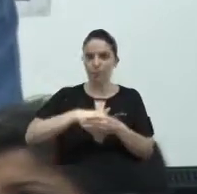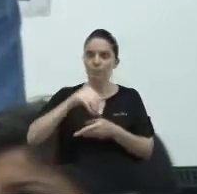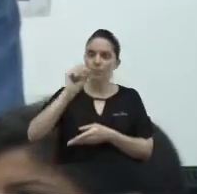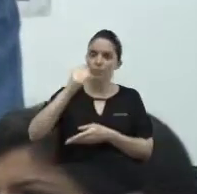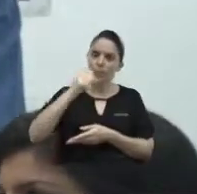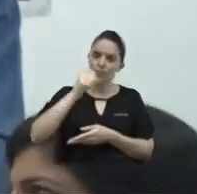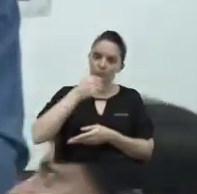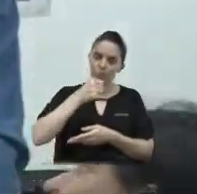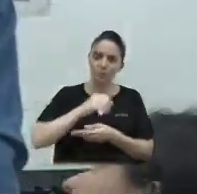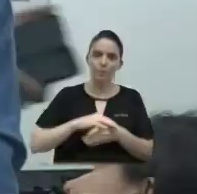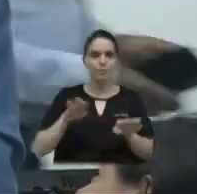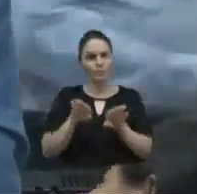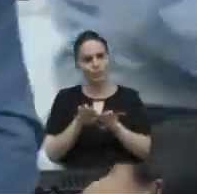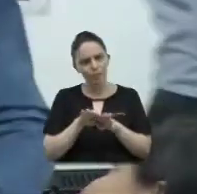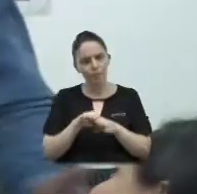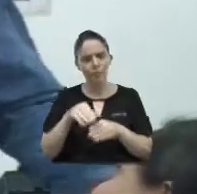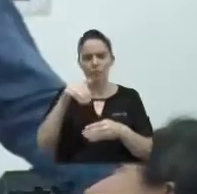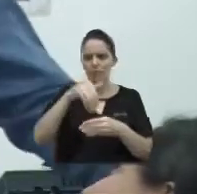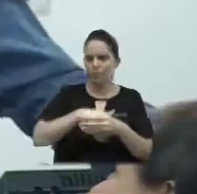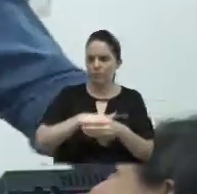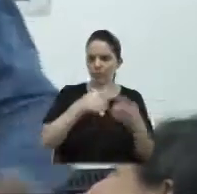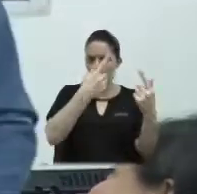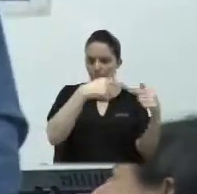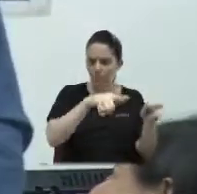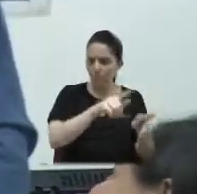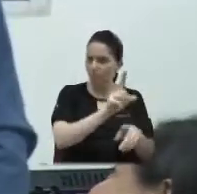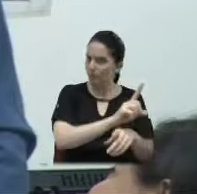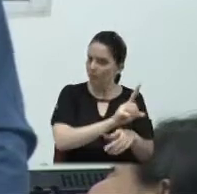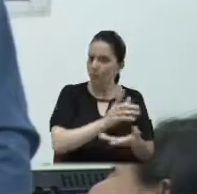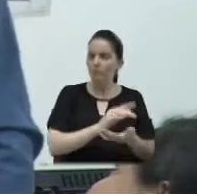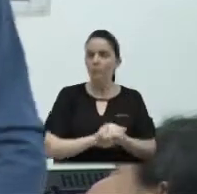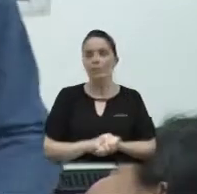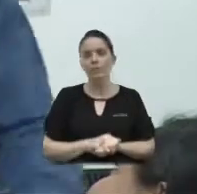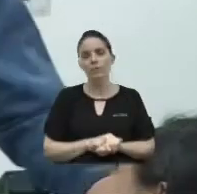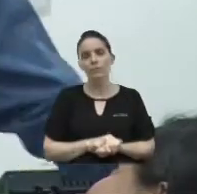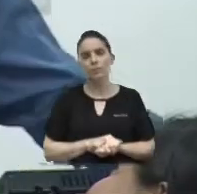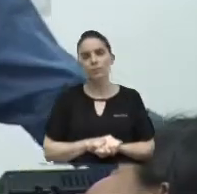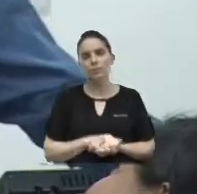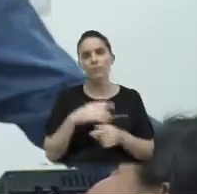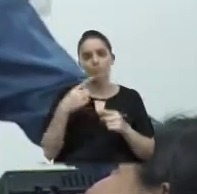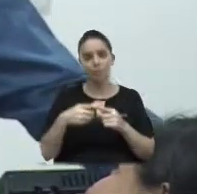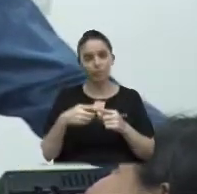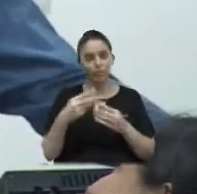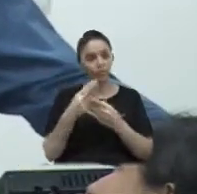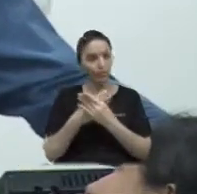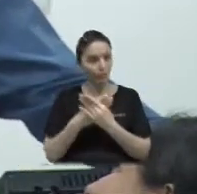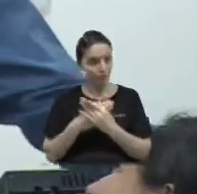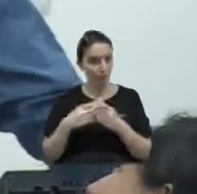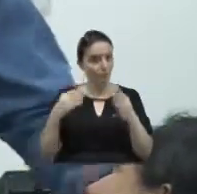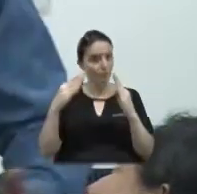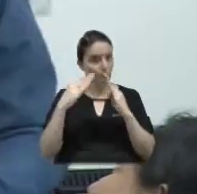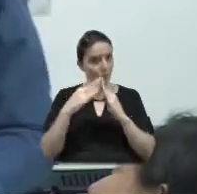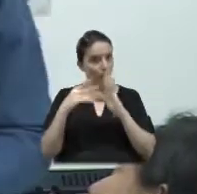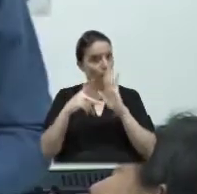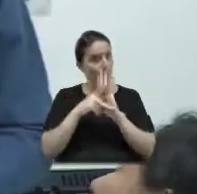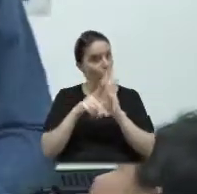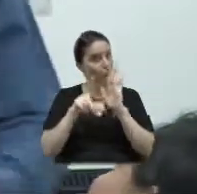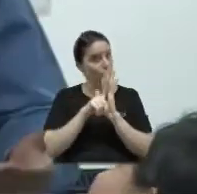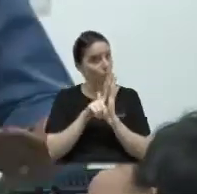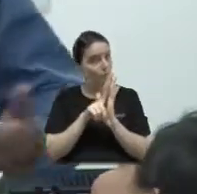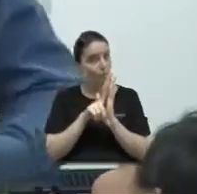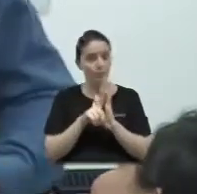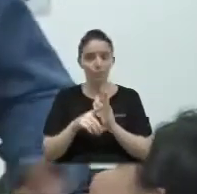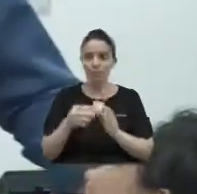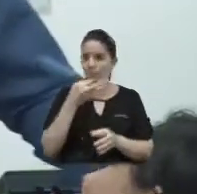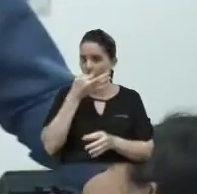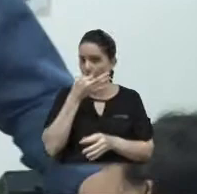favoráveis e também os votos contrários dos nobres vereadores. Esta casa é uma casa de leis, onde nós concordamos